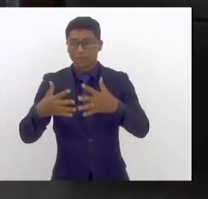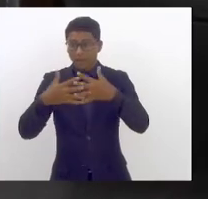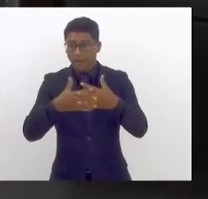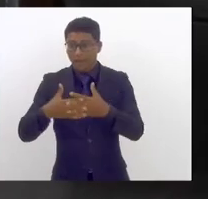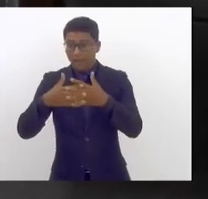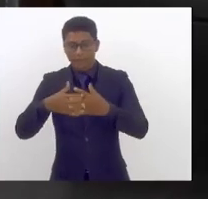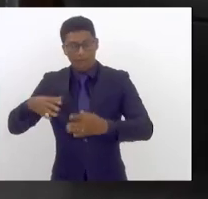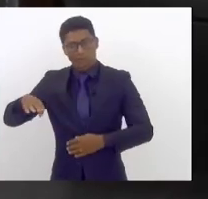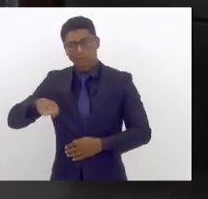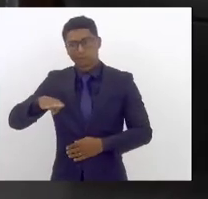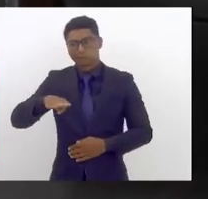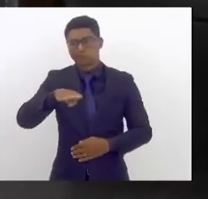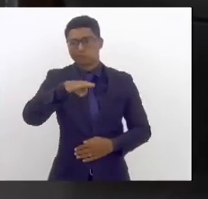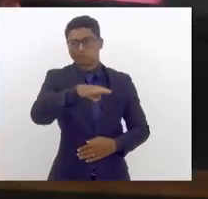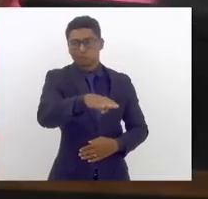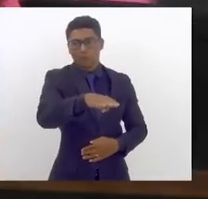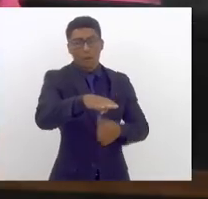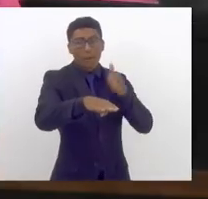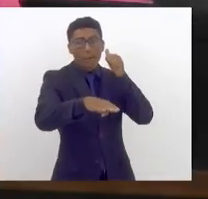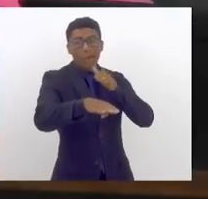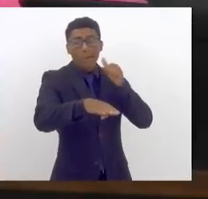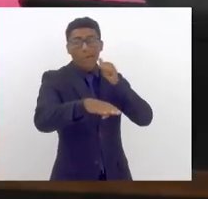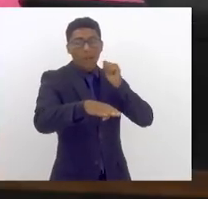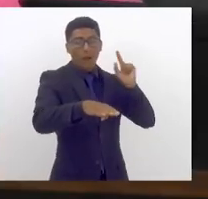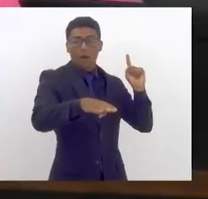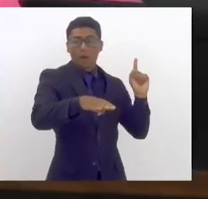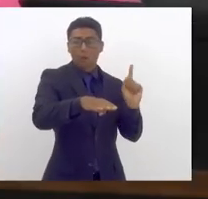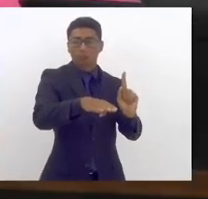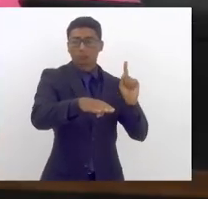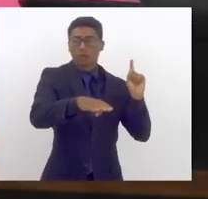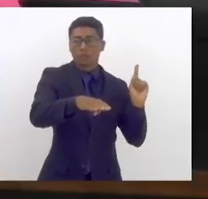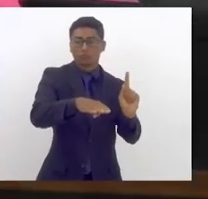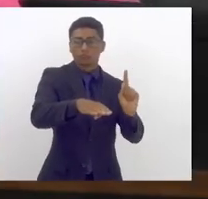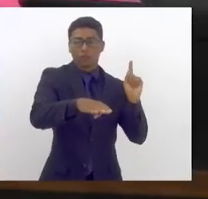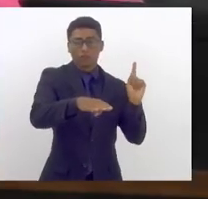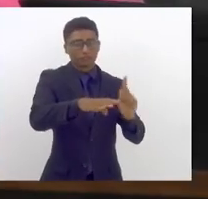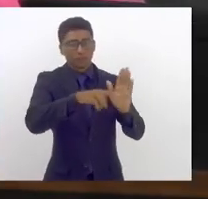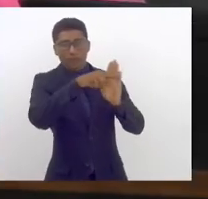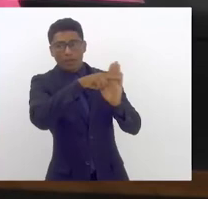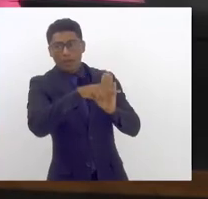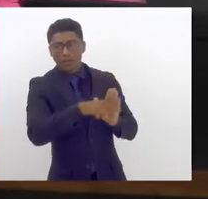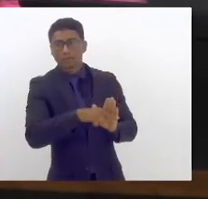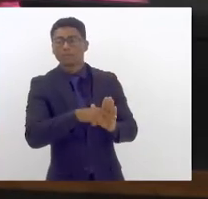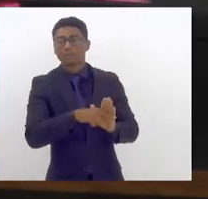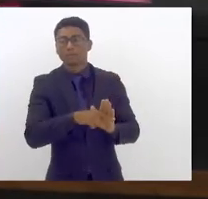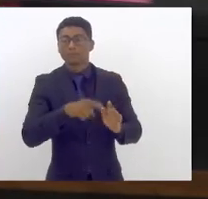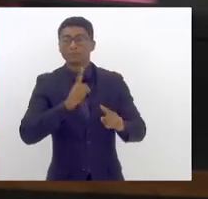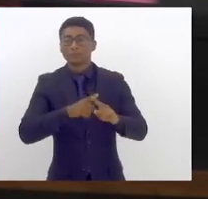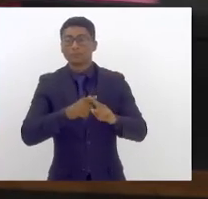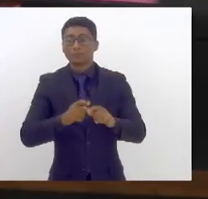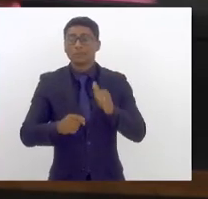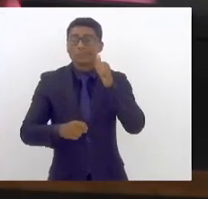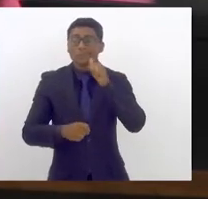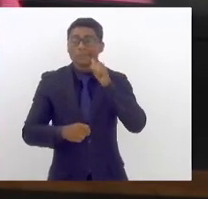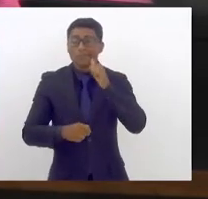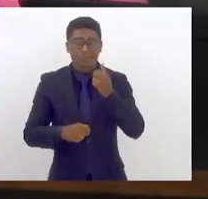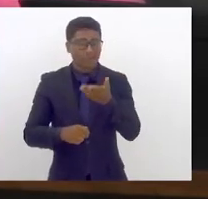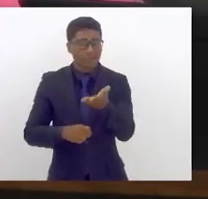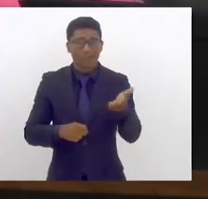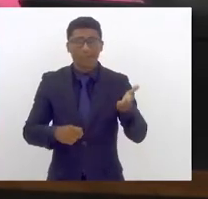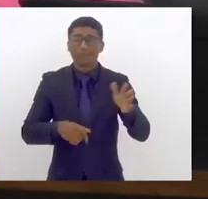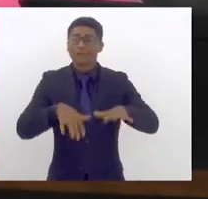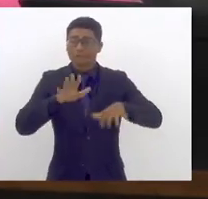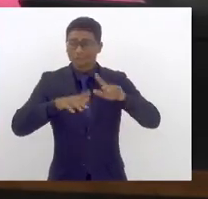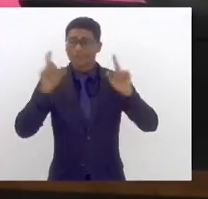muitas mulheres não tem elas têm muita dificuldade de locomoção as passagens de transporte no nosso estado elas são